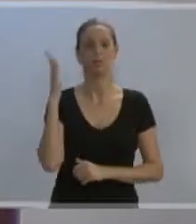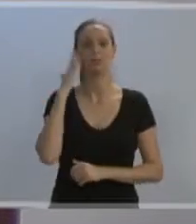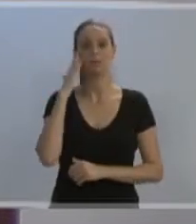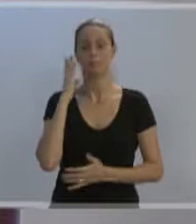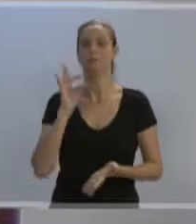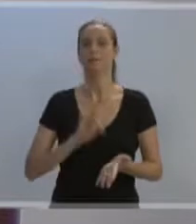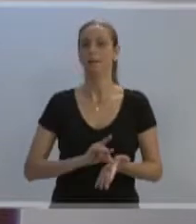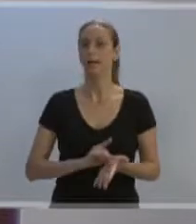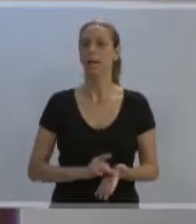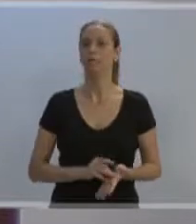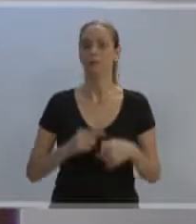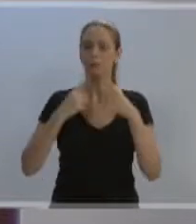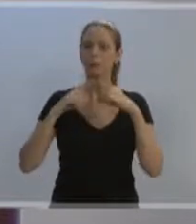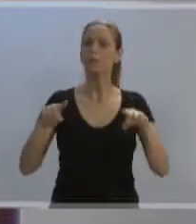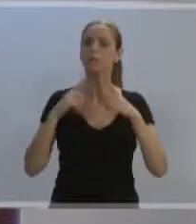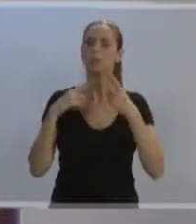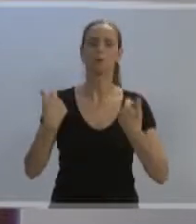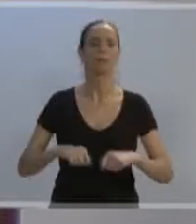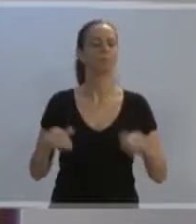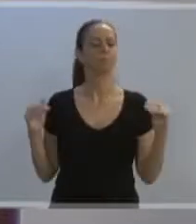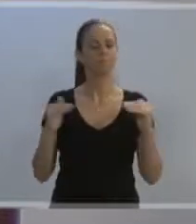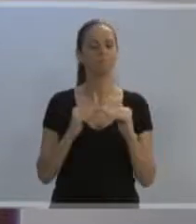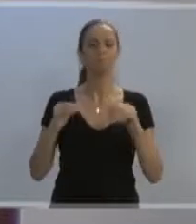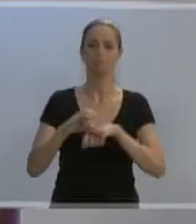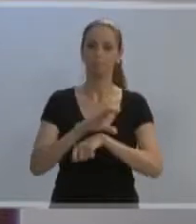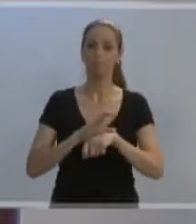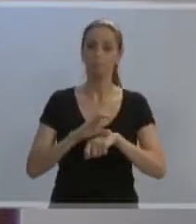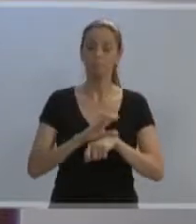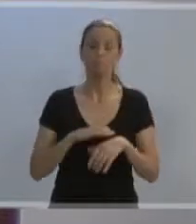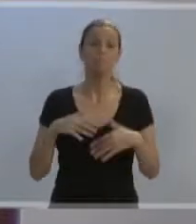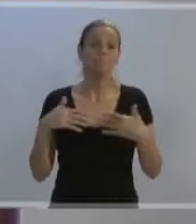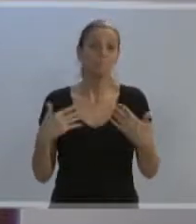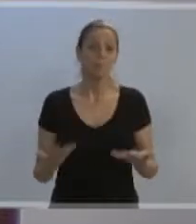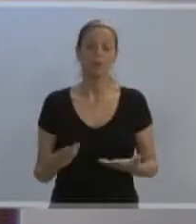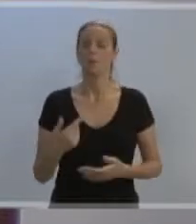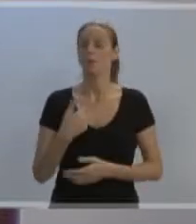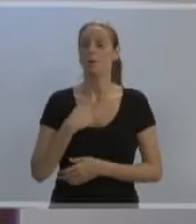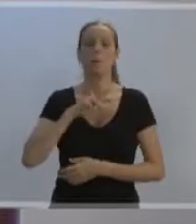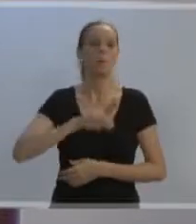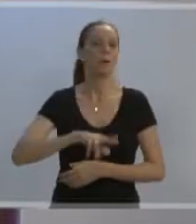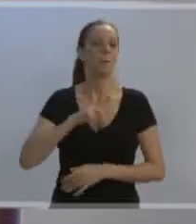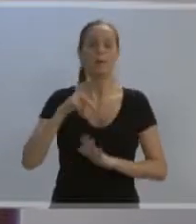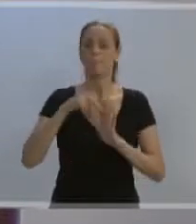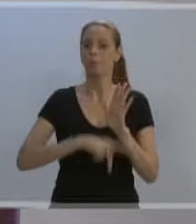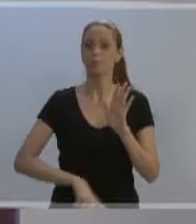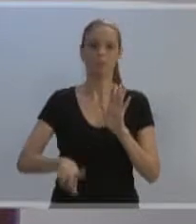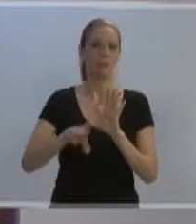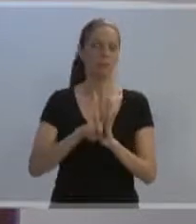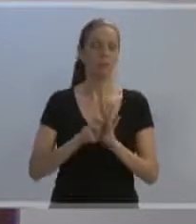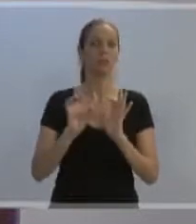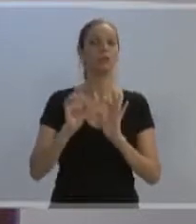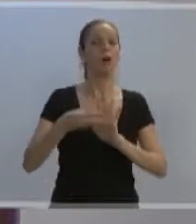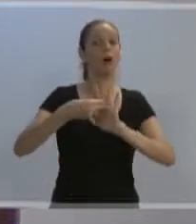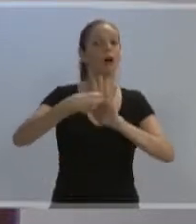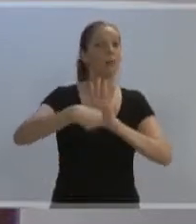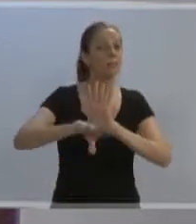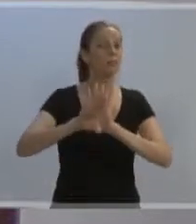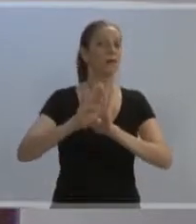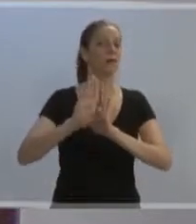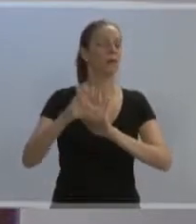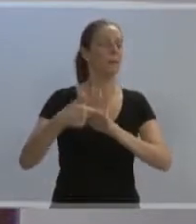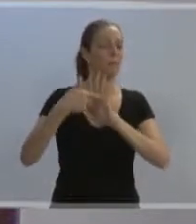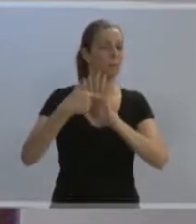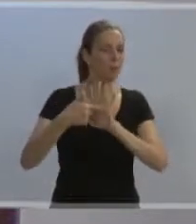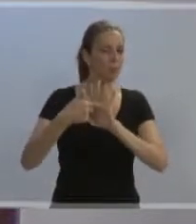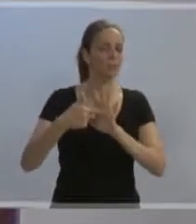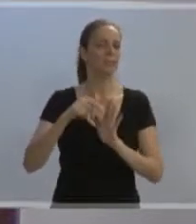severo crítico em relação às questões de inconstitucionalidade. Então, não estou entrando com um projeto de lei, mas fiz a indicação e mostrando